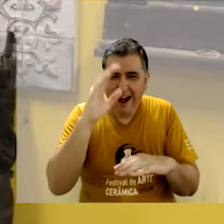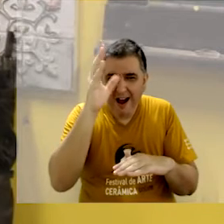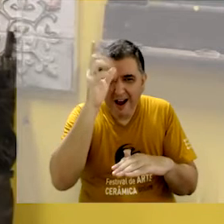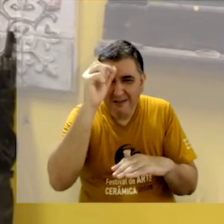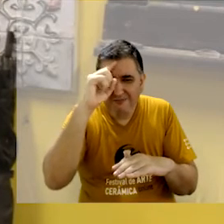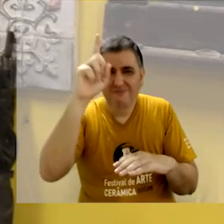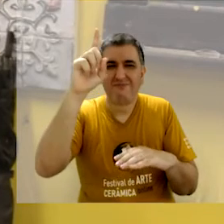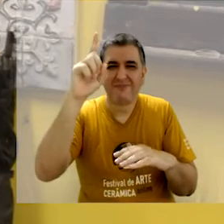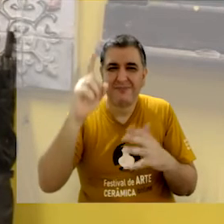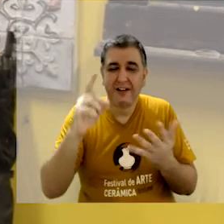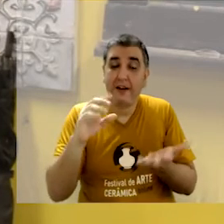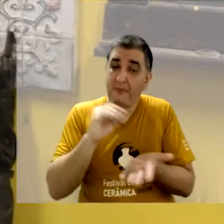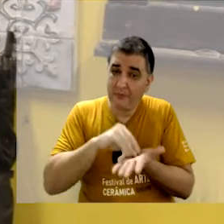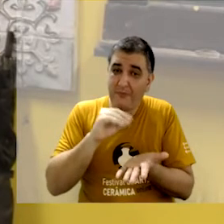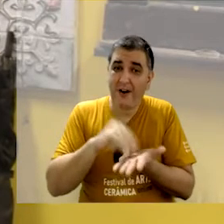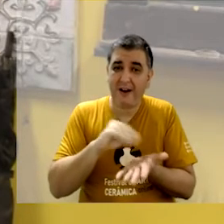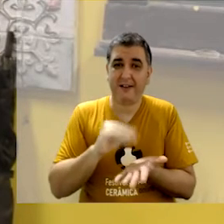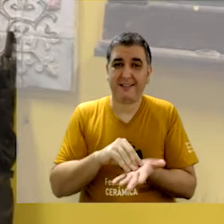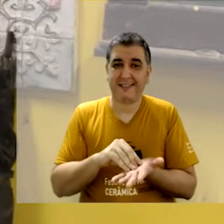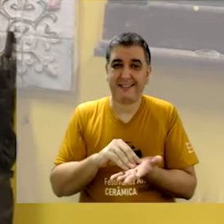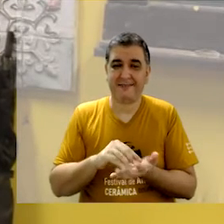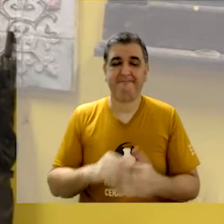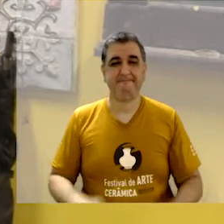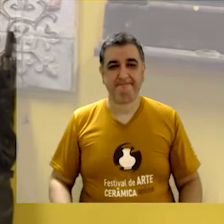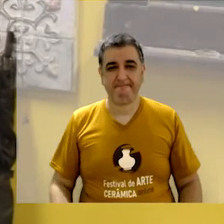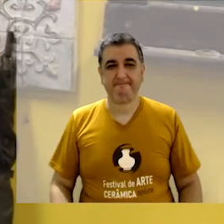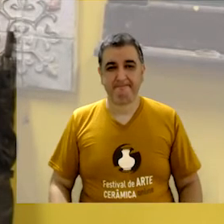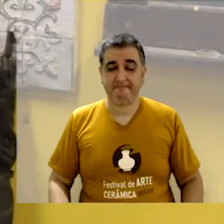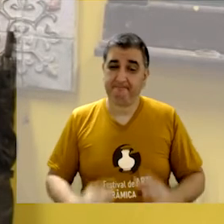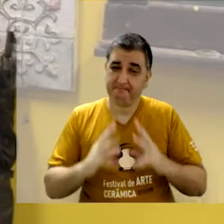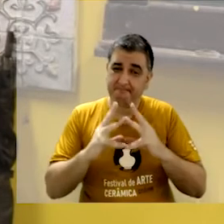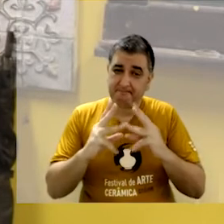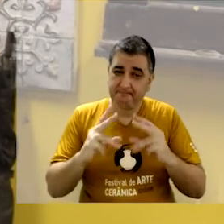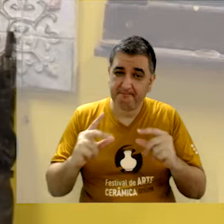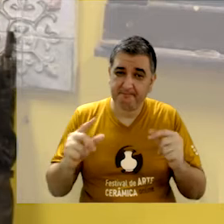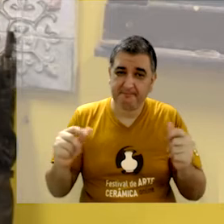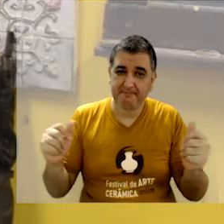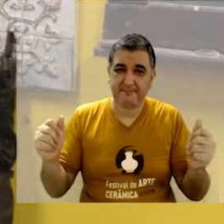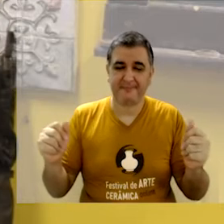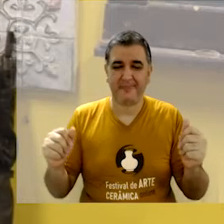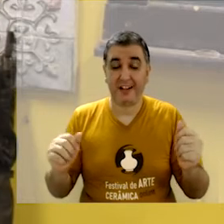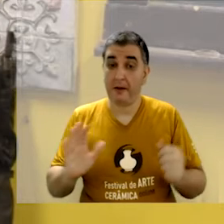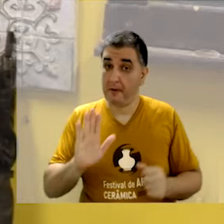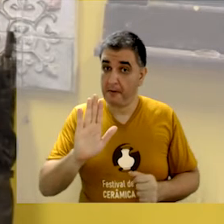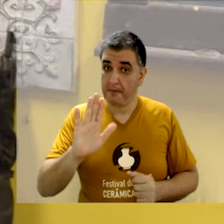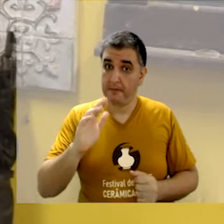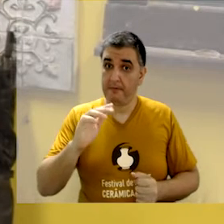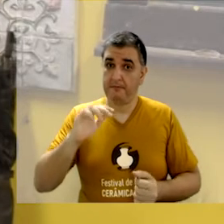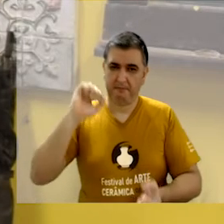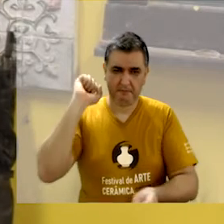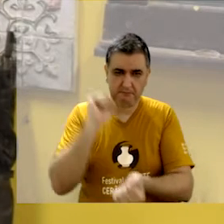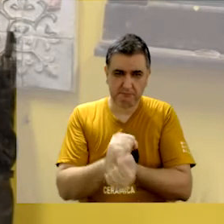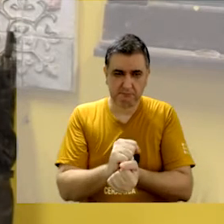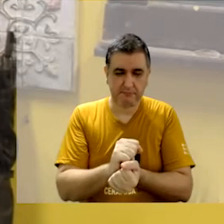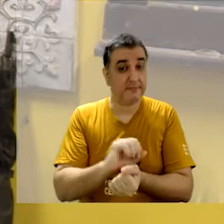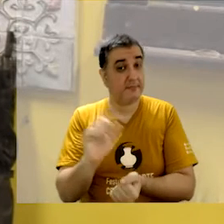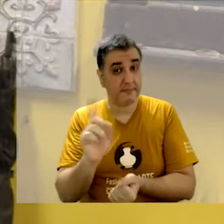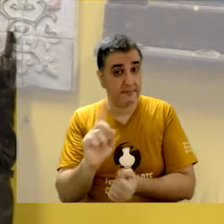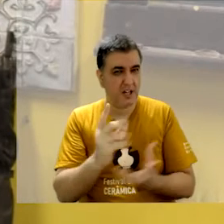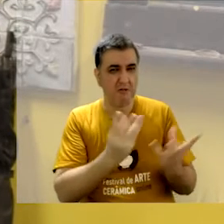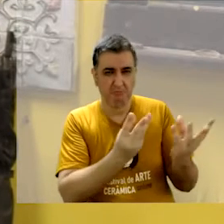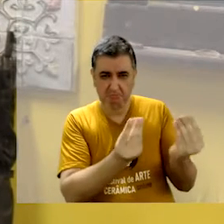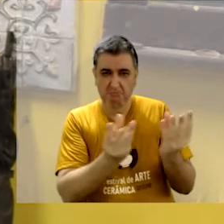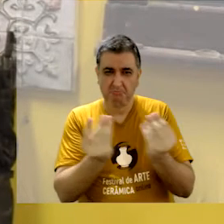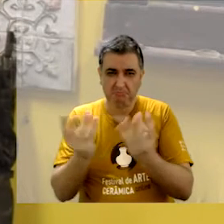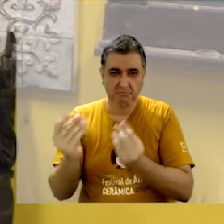está desaparecendo, né? Está entrando uma outra artesania que não é muito do artista, não é? Existem bons